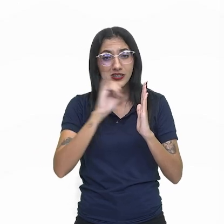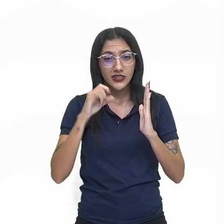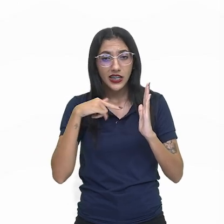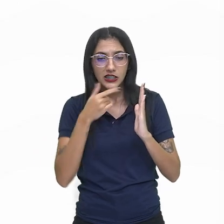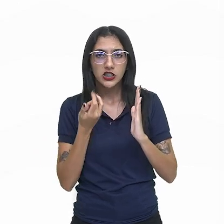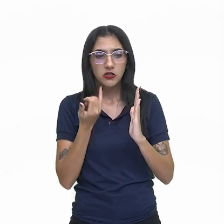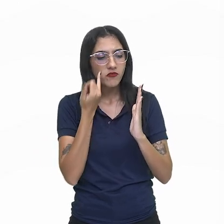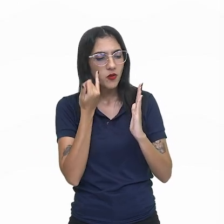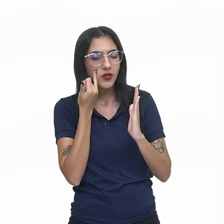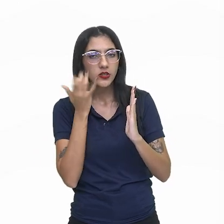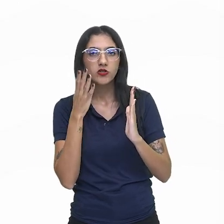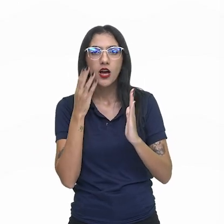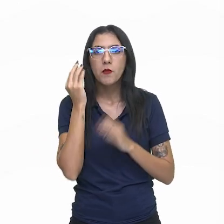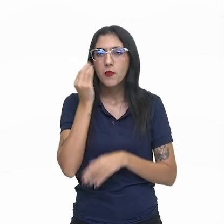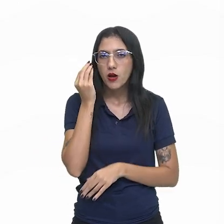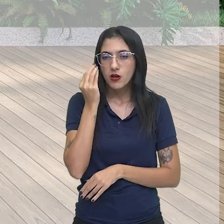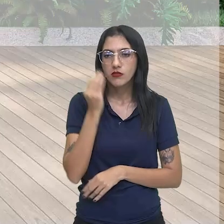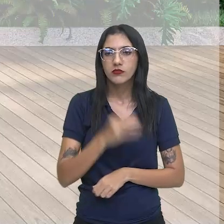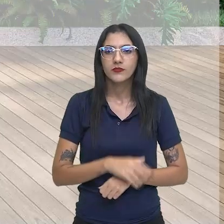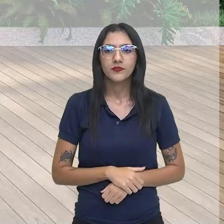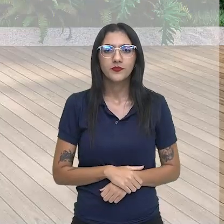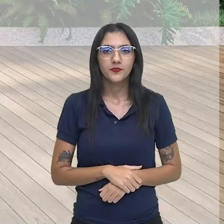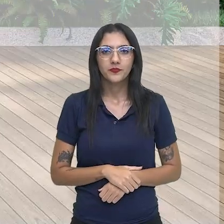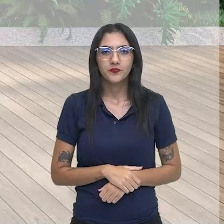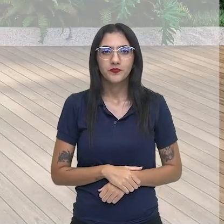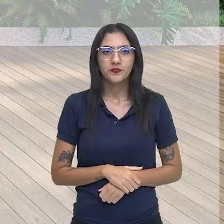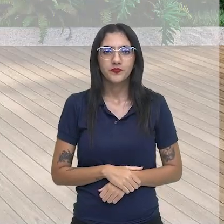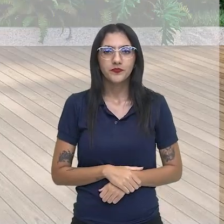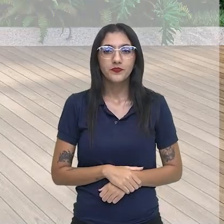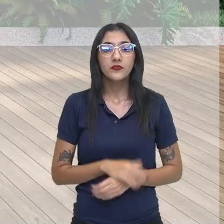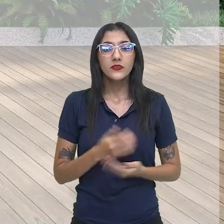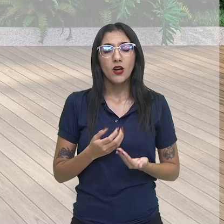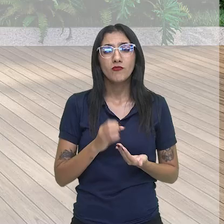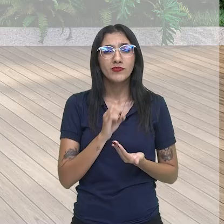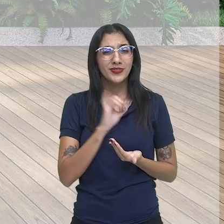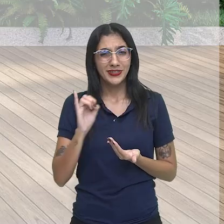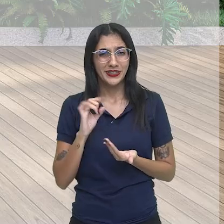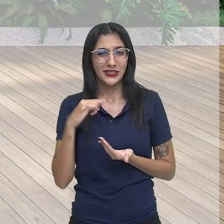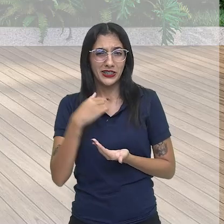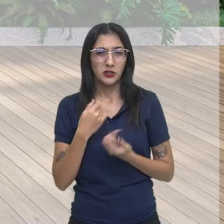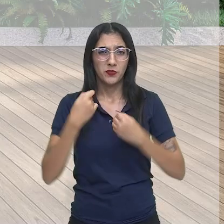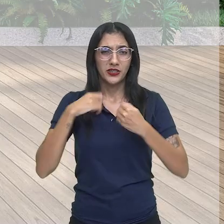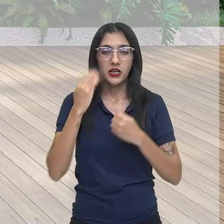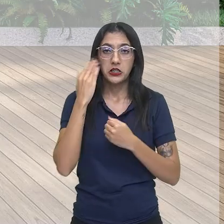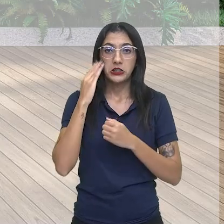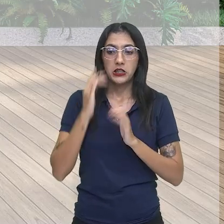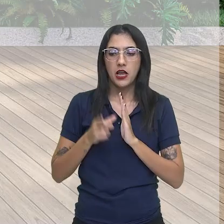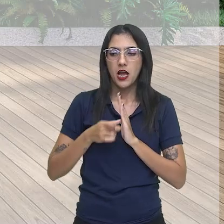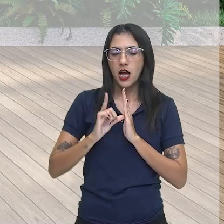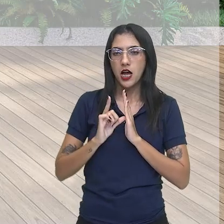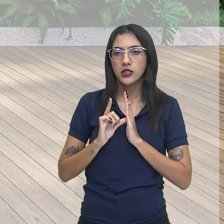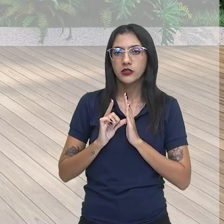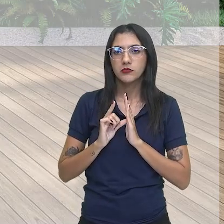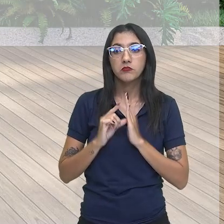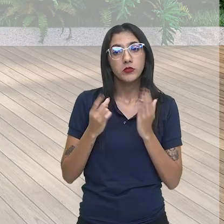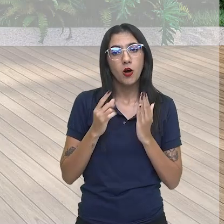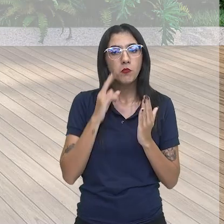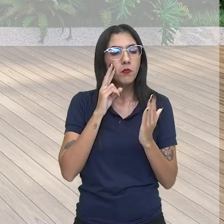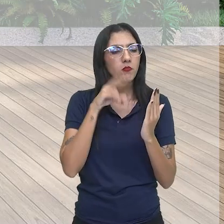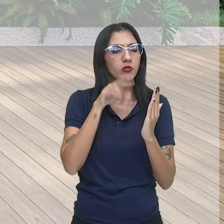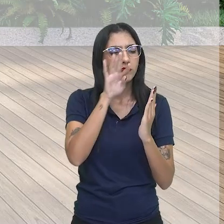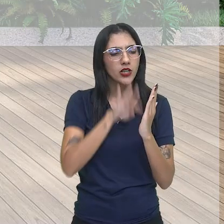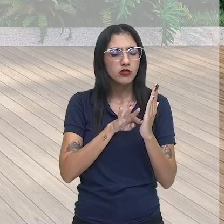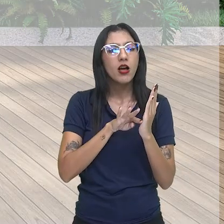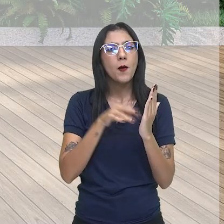diversas informações. Então, se eu vou antecipar essas informações, é saber que é uma receita, né,